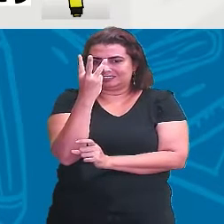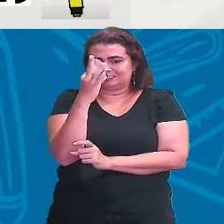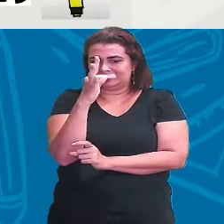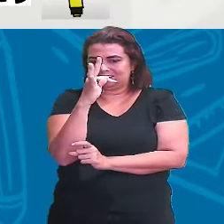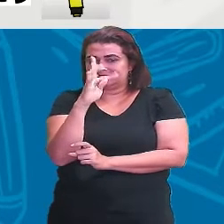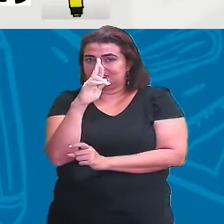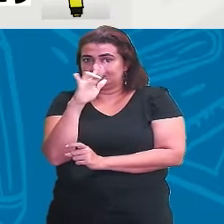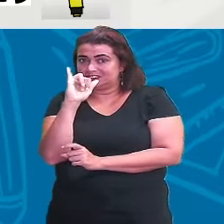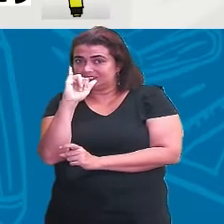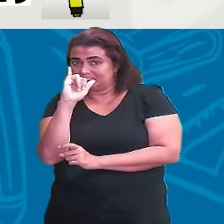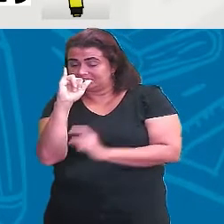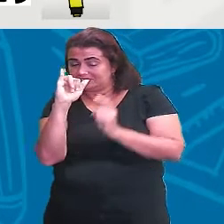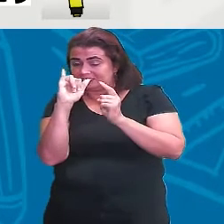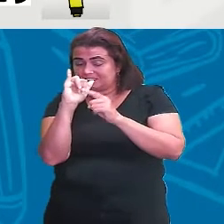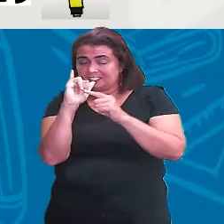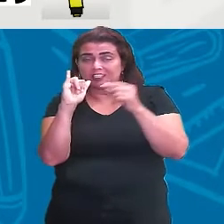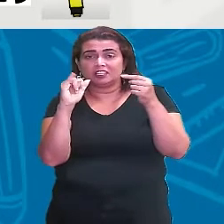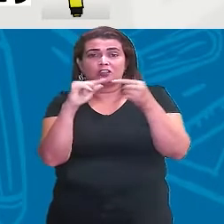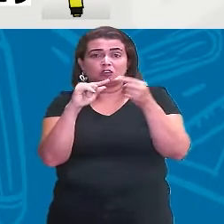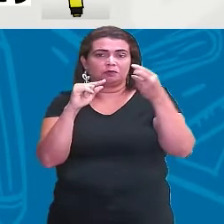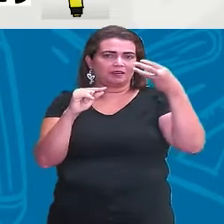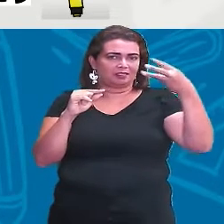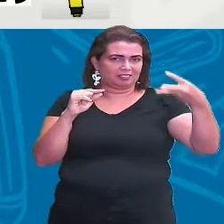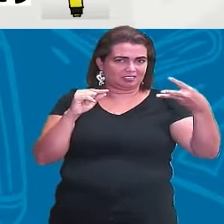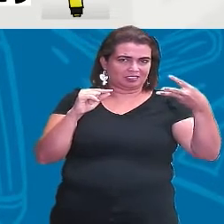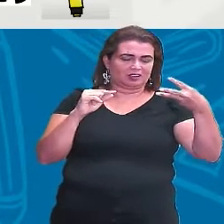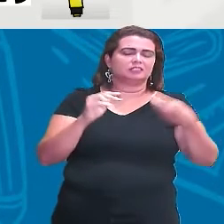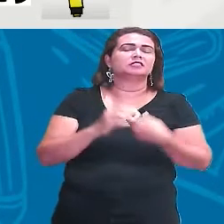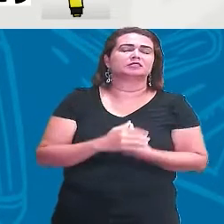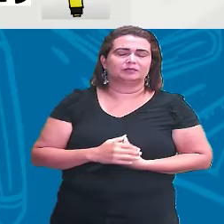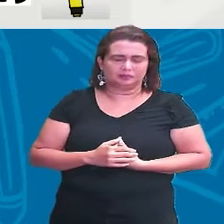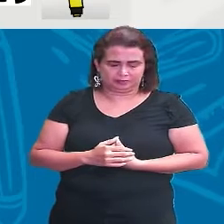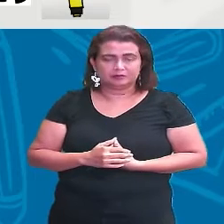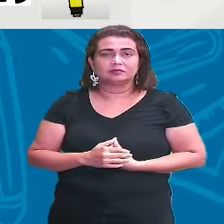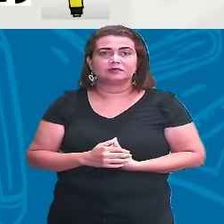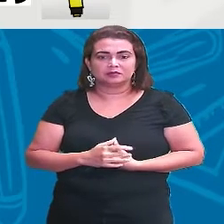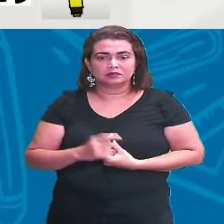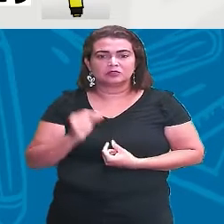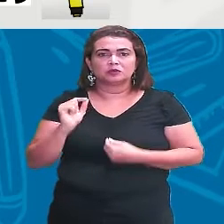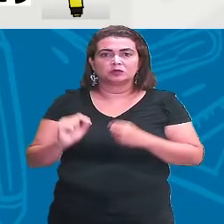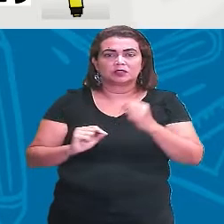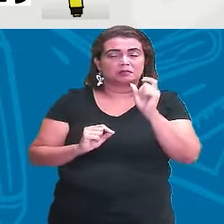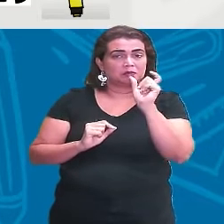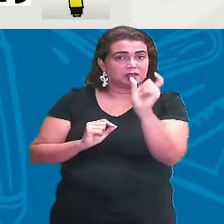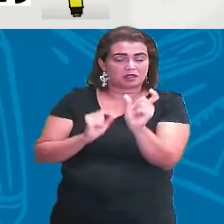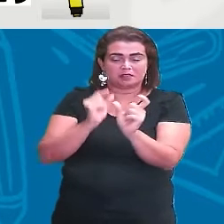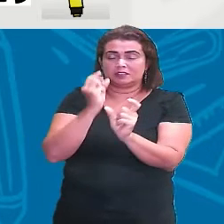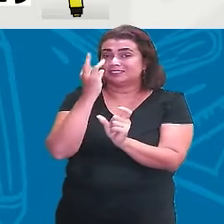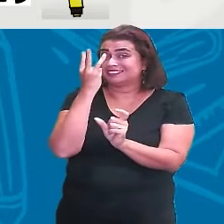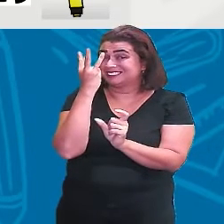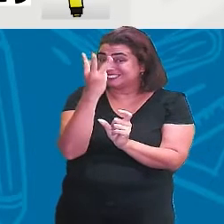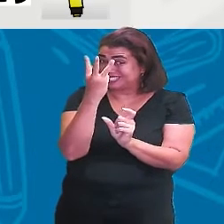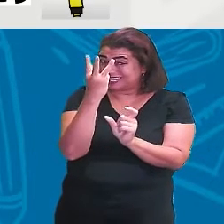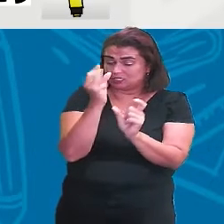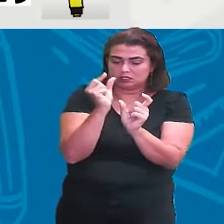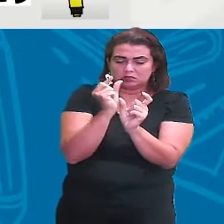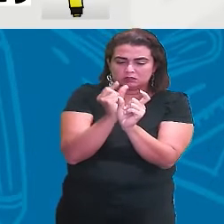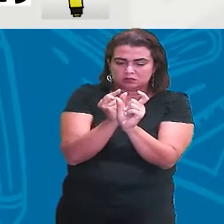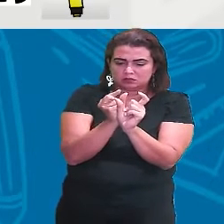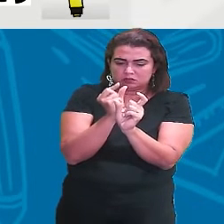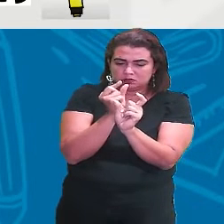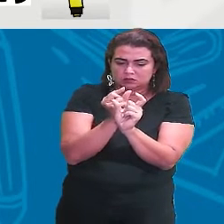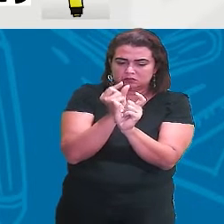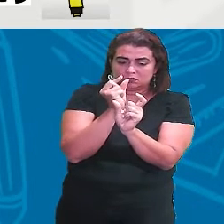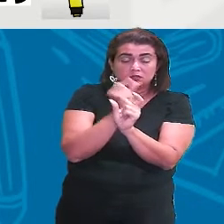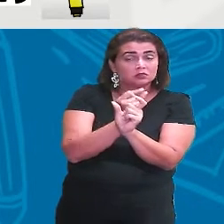mesmo. 3 sílabas. As trissílabas são palavras formadas por 3 sílabas e